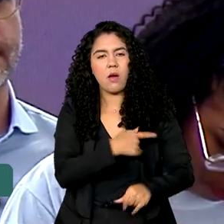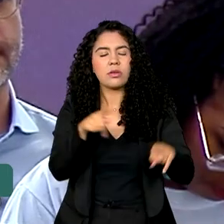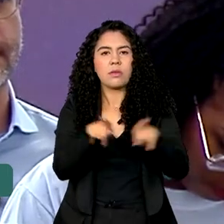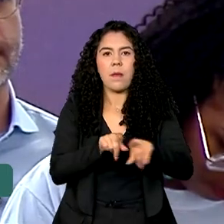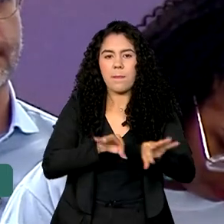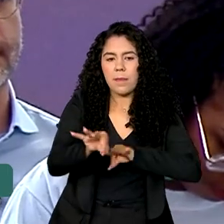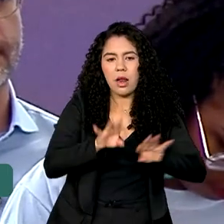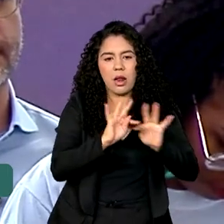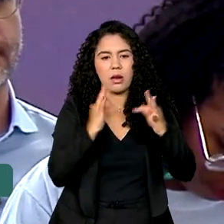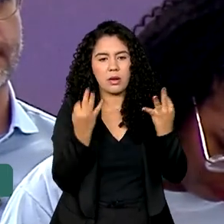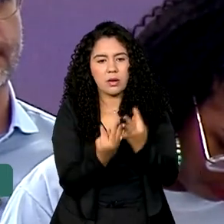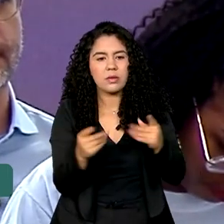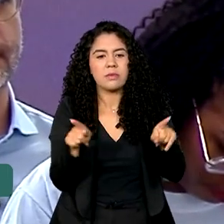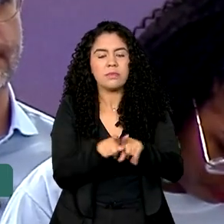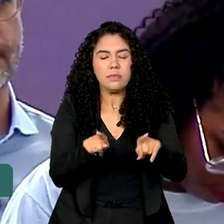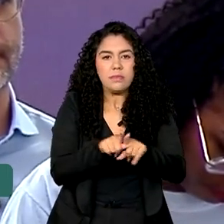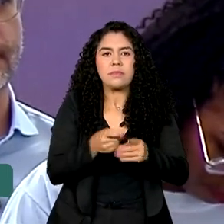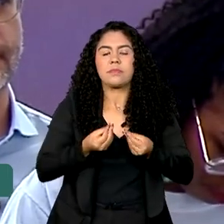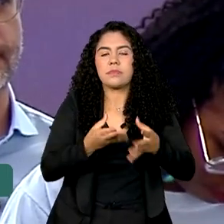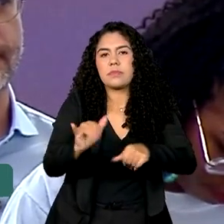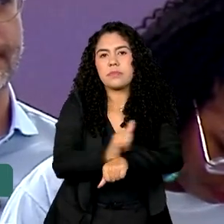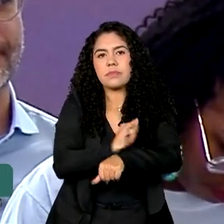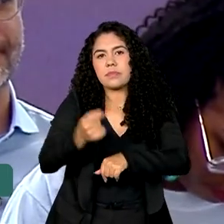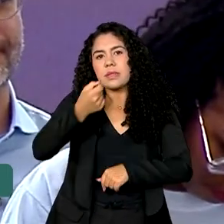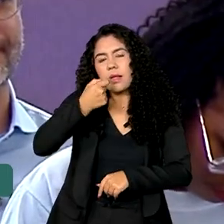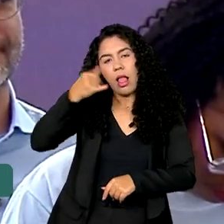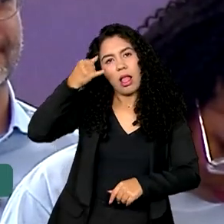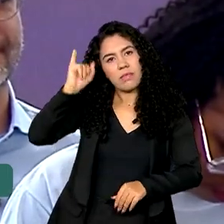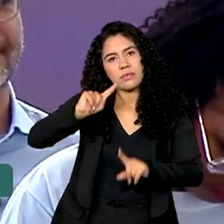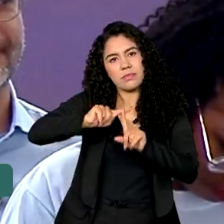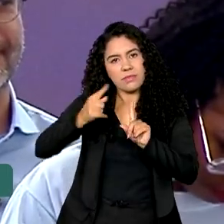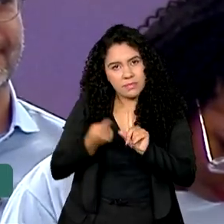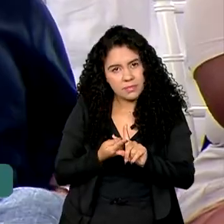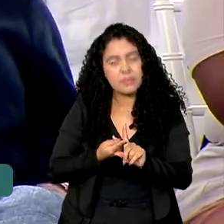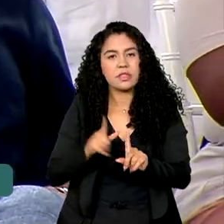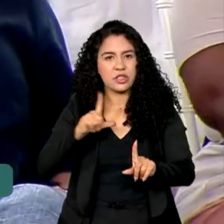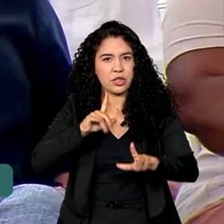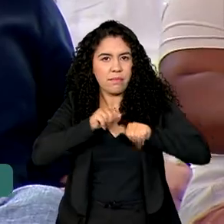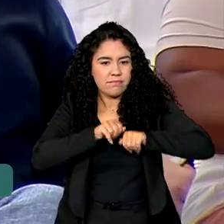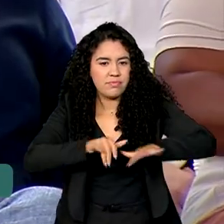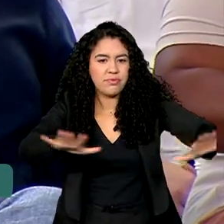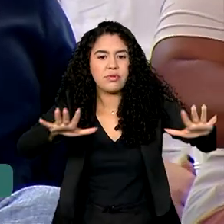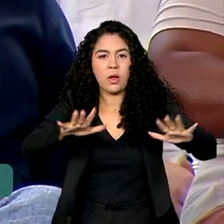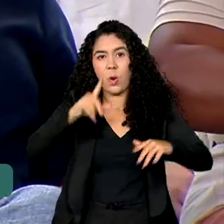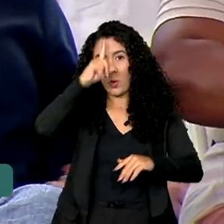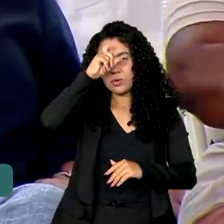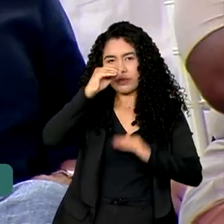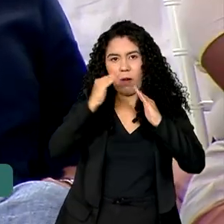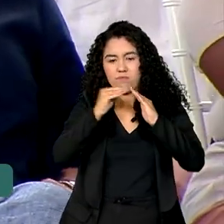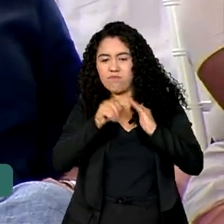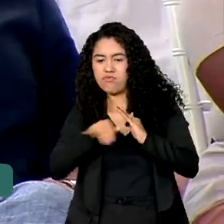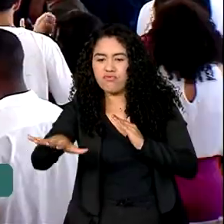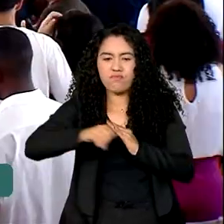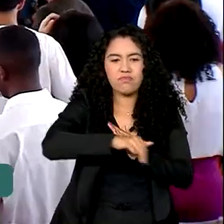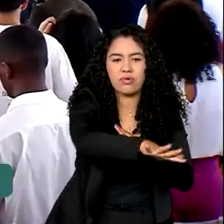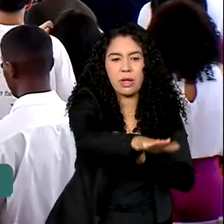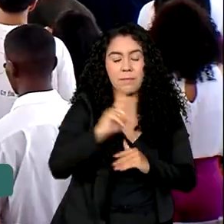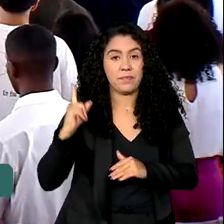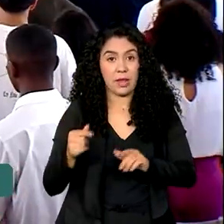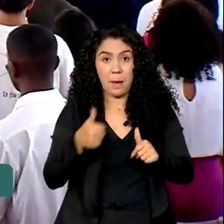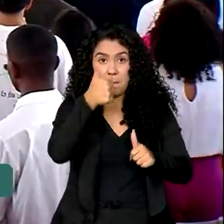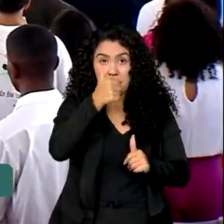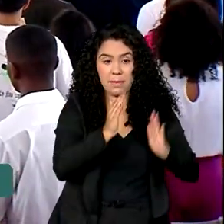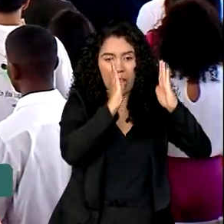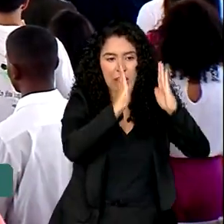e métodos contraceptivos, como já está na rede Cegonha. Na primeira etapa de implementação da